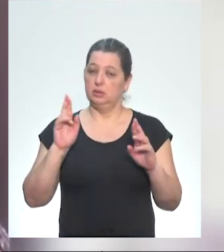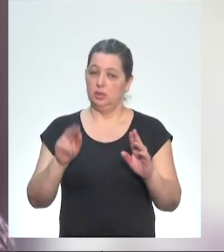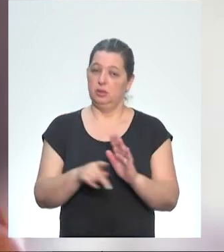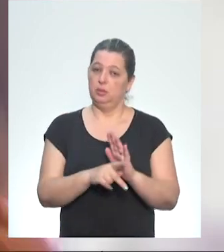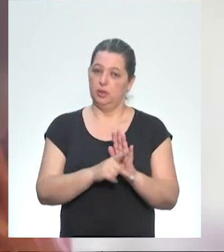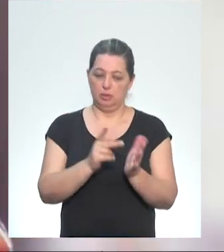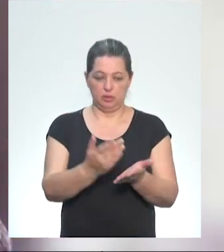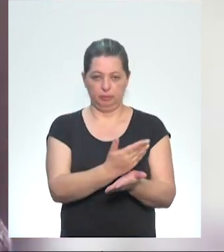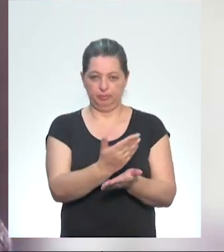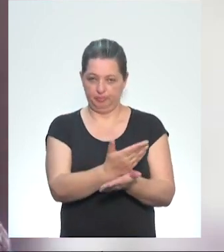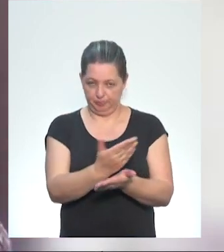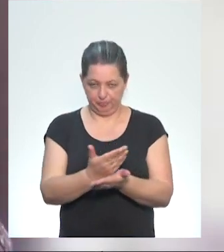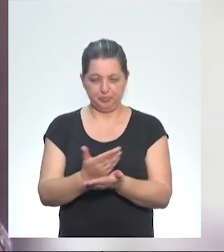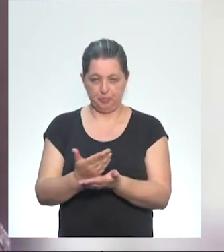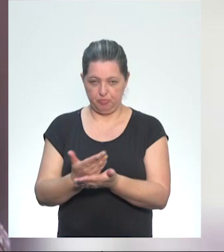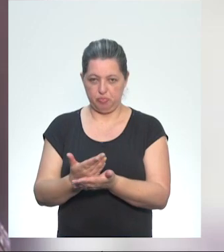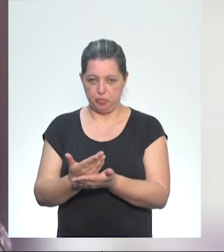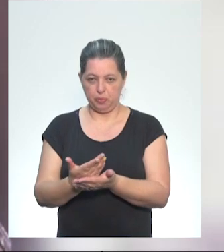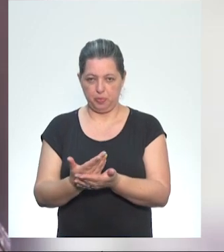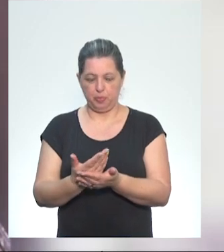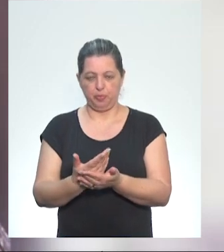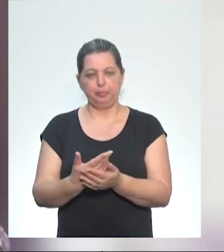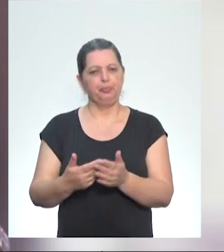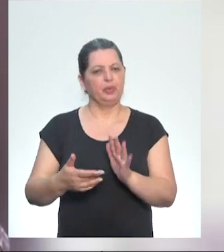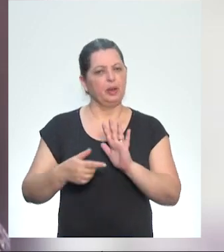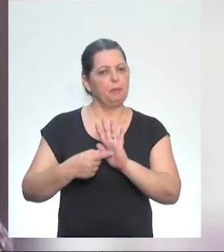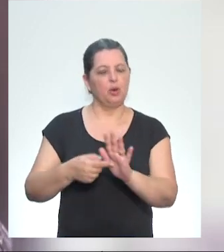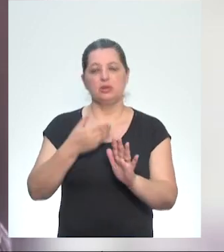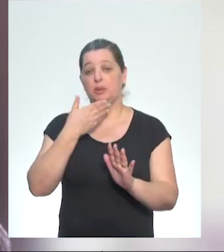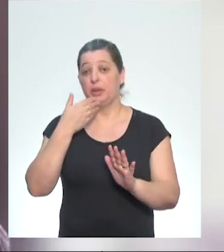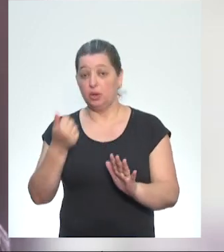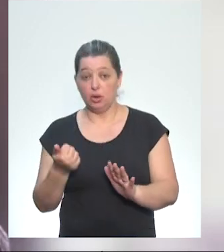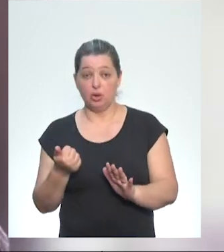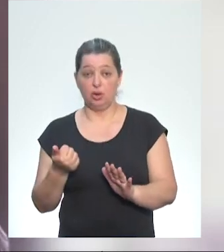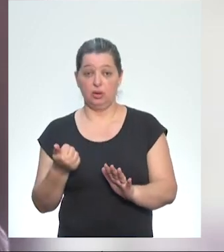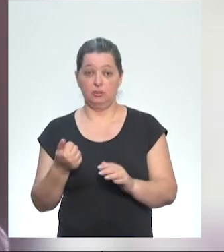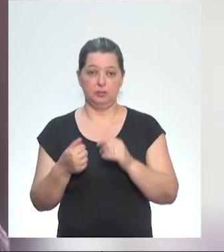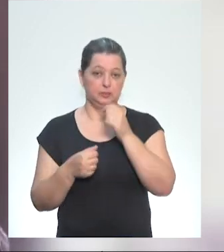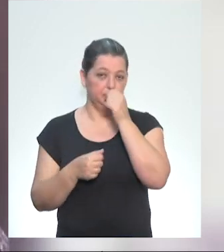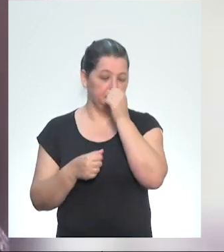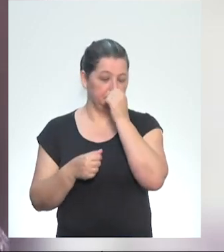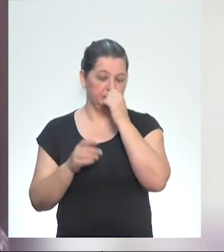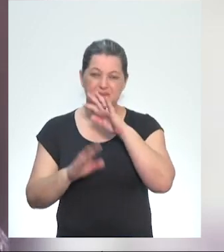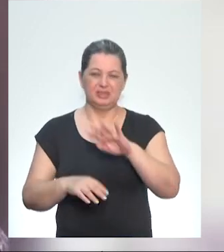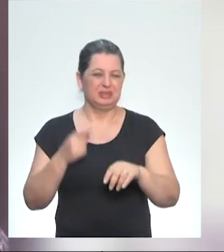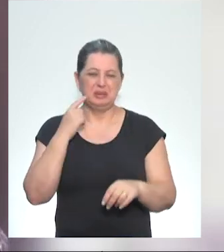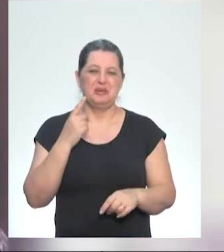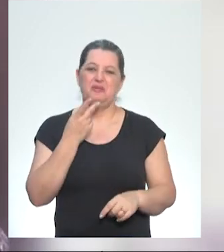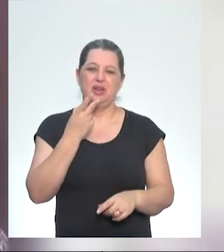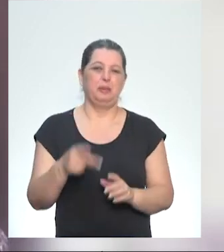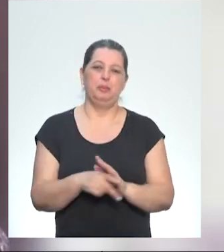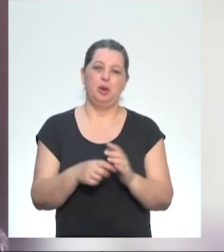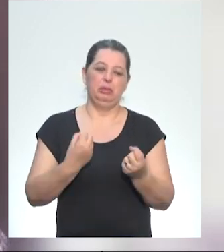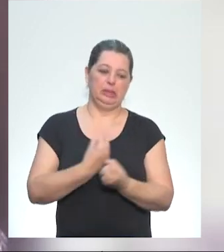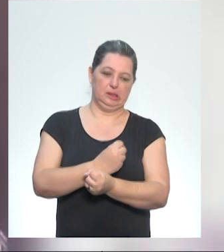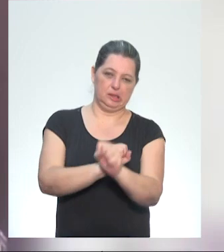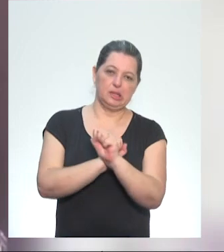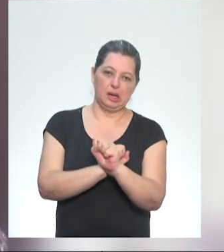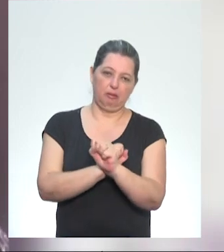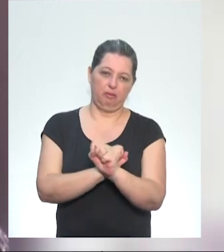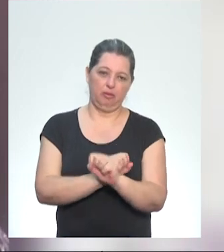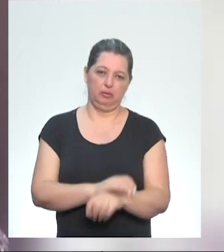didáticos sejam aí mais abertos. Então, de repente, de não falar escravo, de falar escravizado, né? Então, assim,